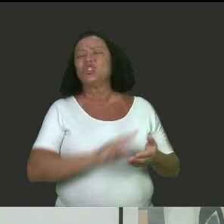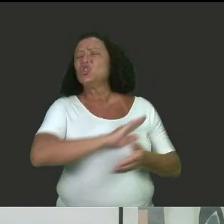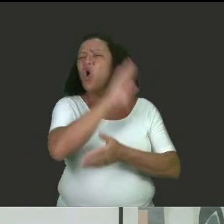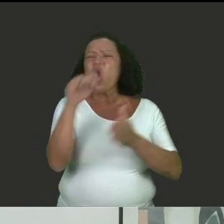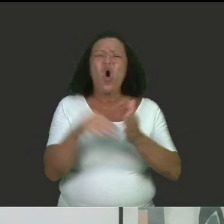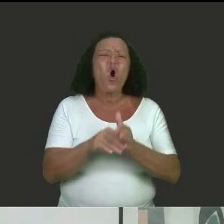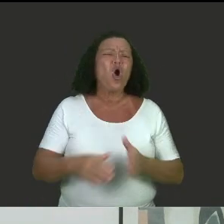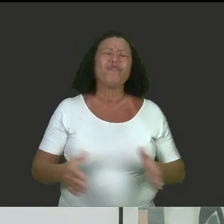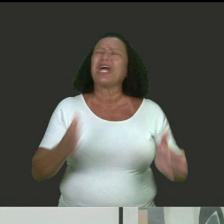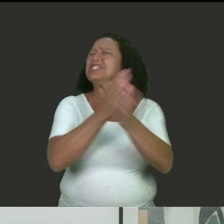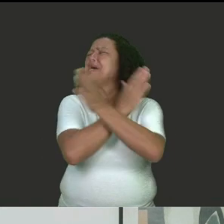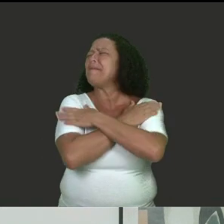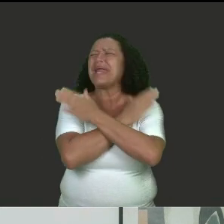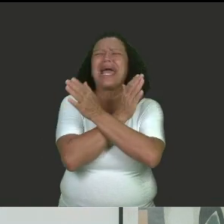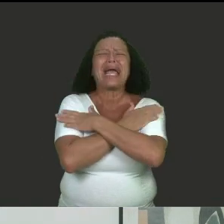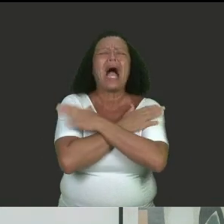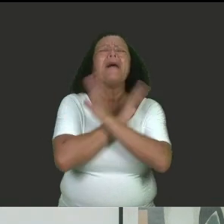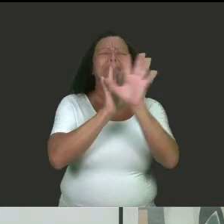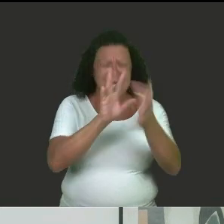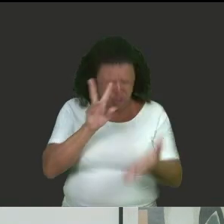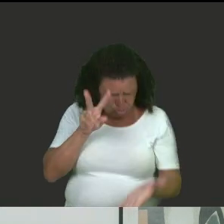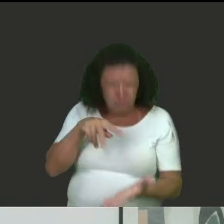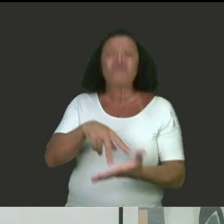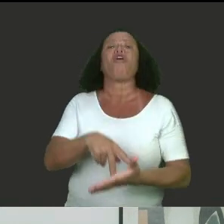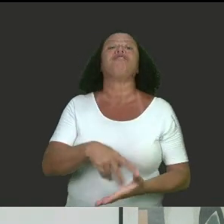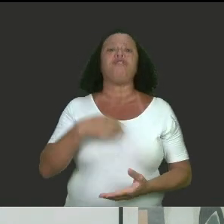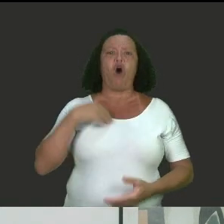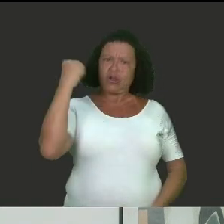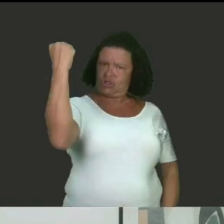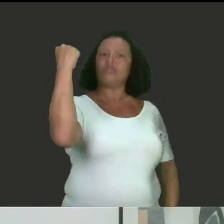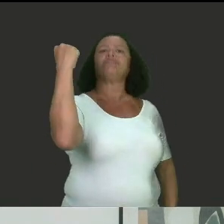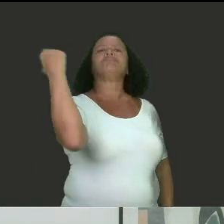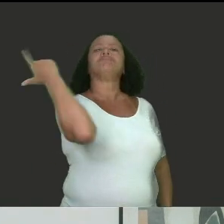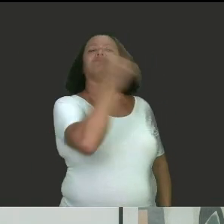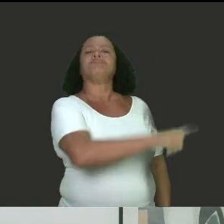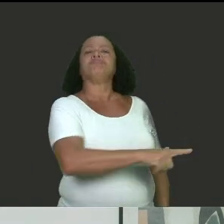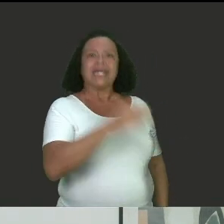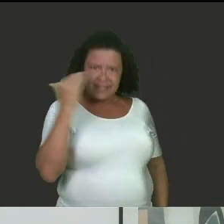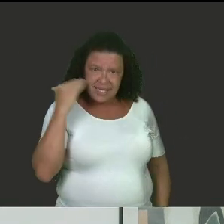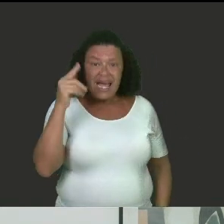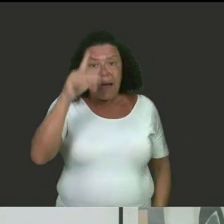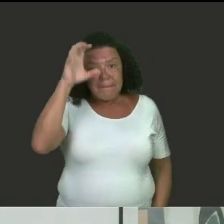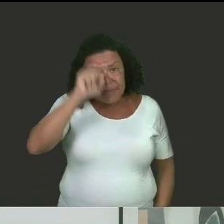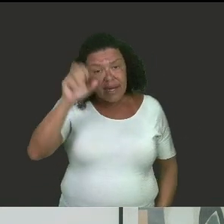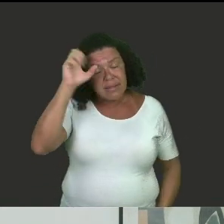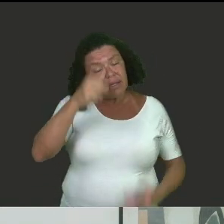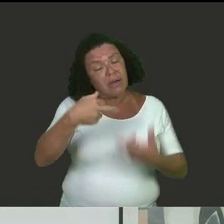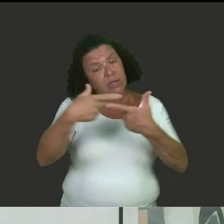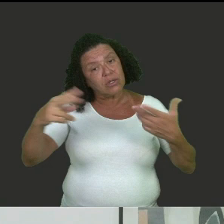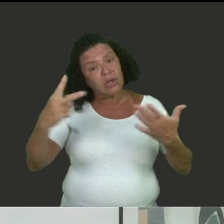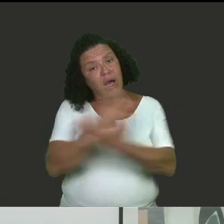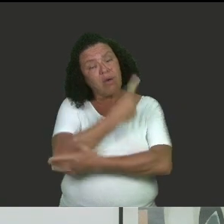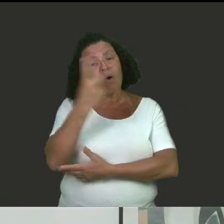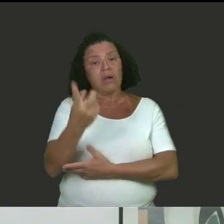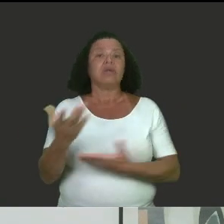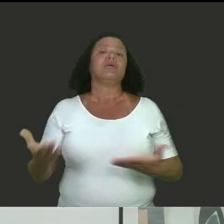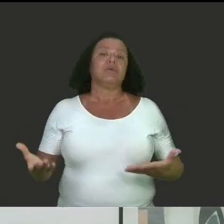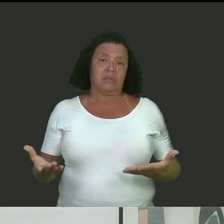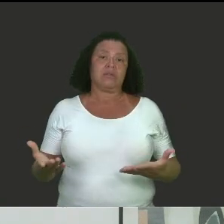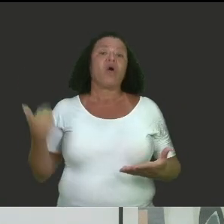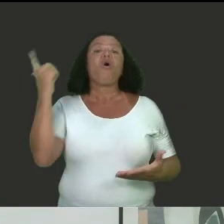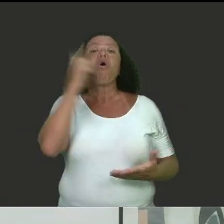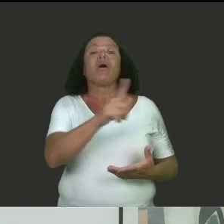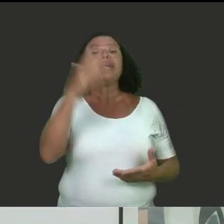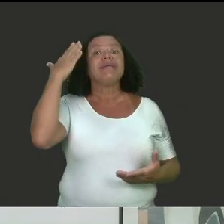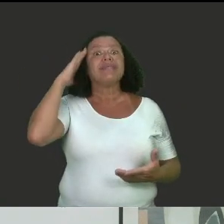tem que aprender a se ressignificar, a entender tudo aquilo que está acontecendo, tirar proveito e conseguir